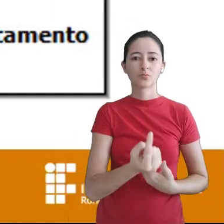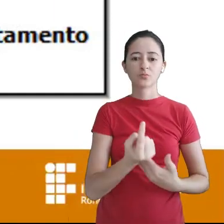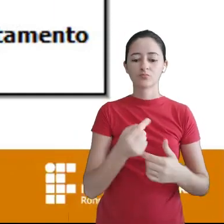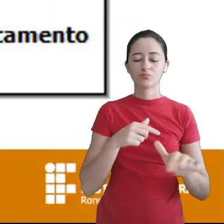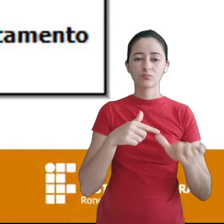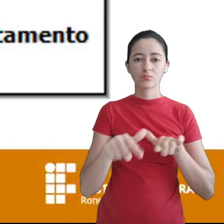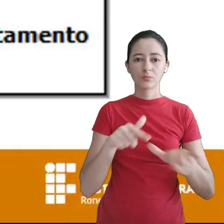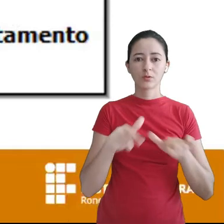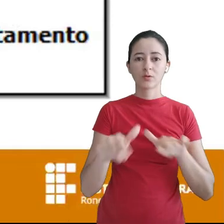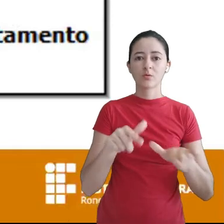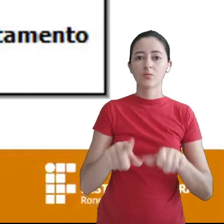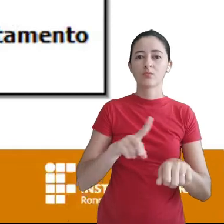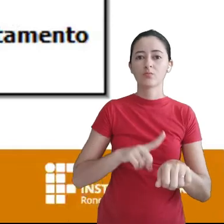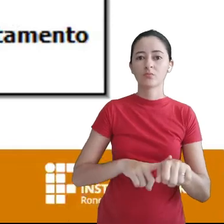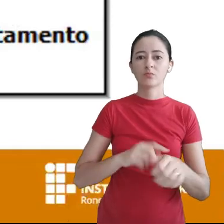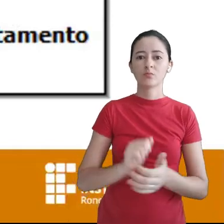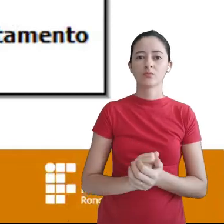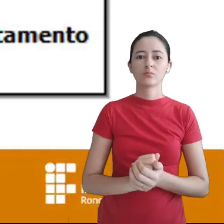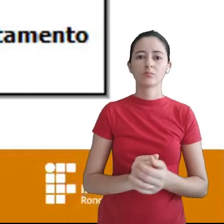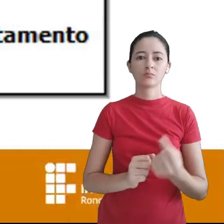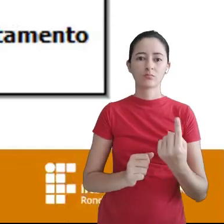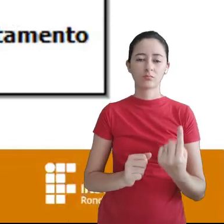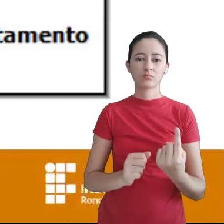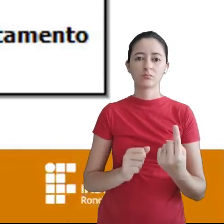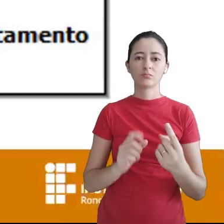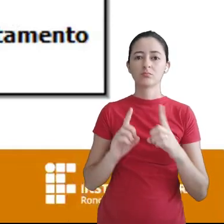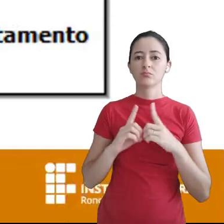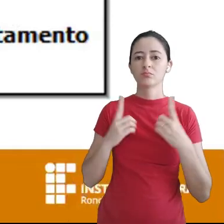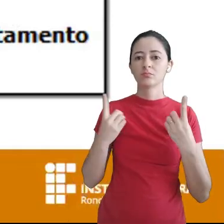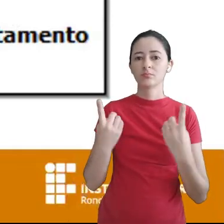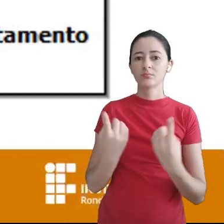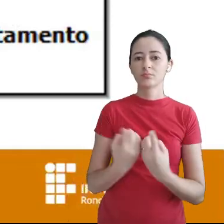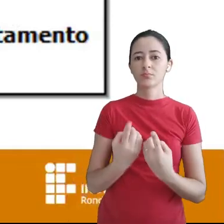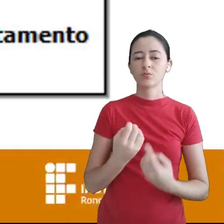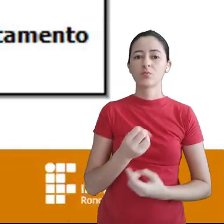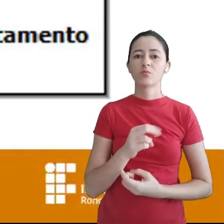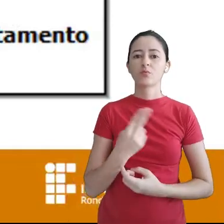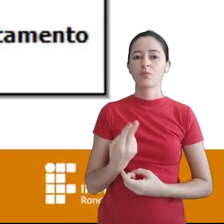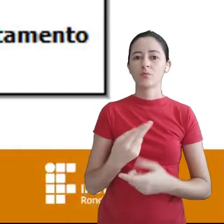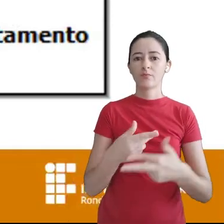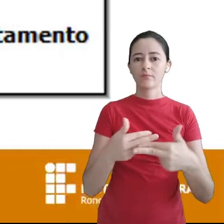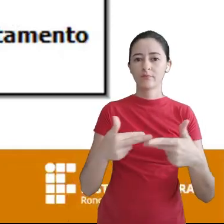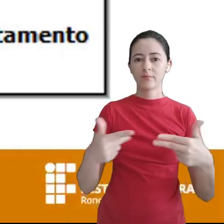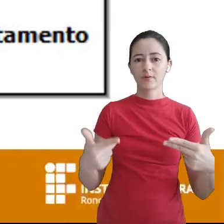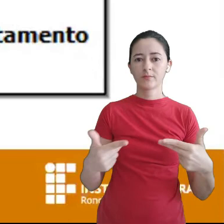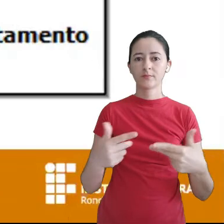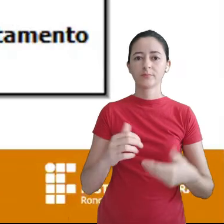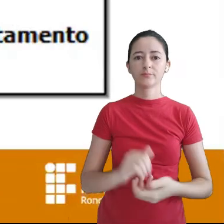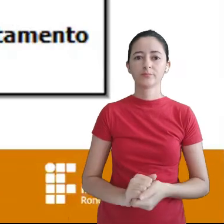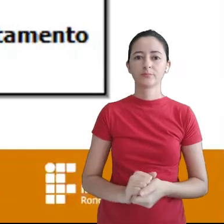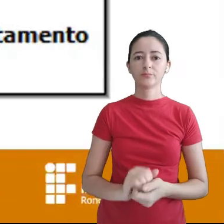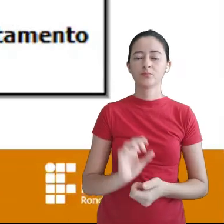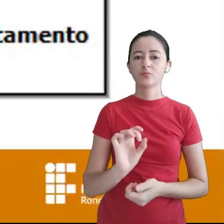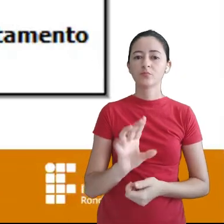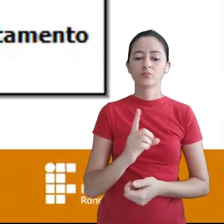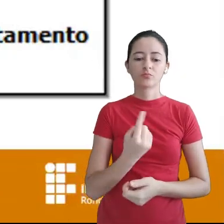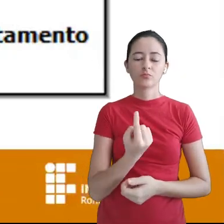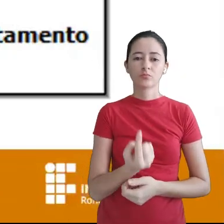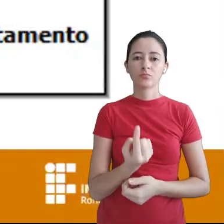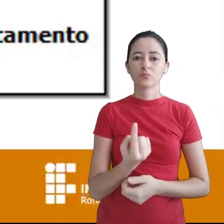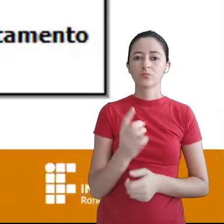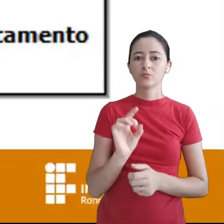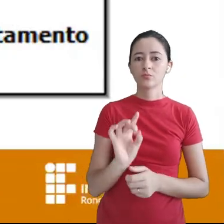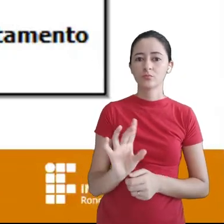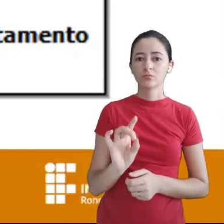Então, um funcionário trabalha, está trabalhando nesse momento, em um funcionário, em um departamento ou vários?